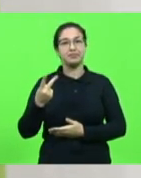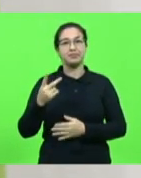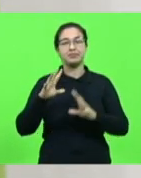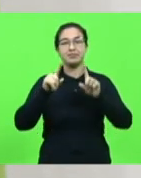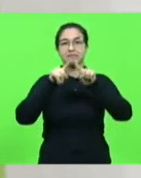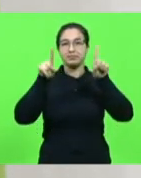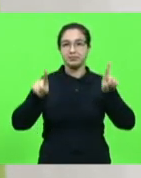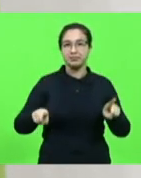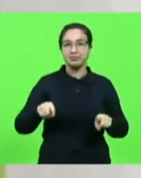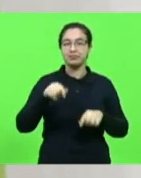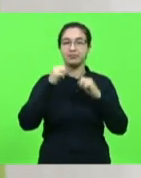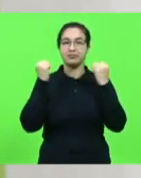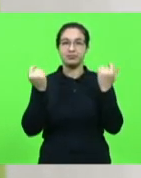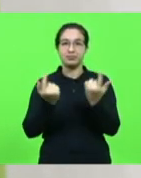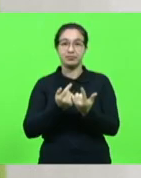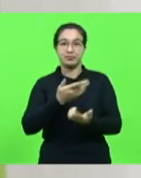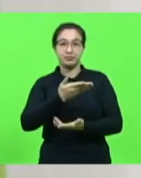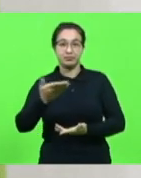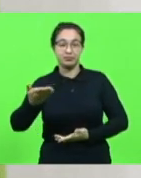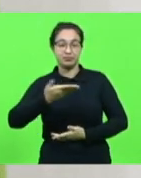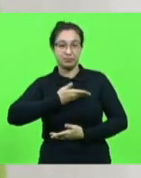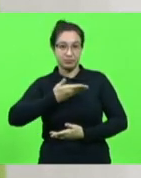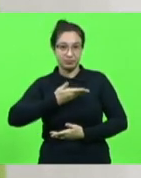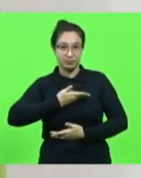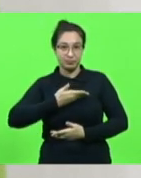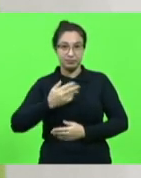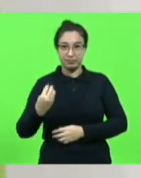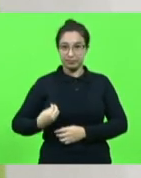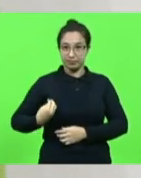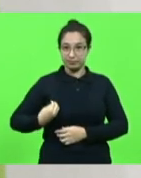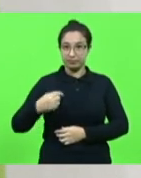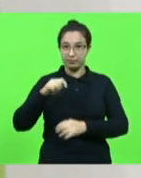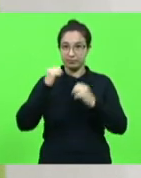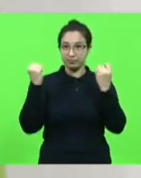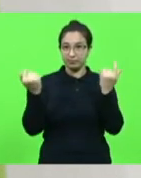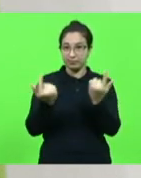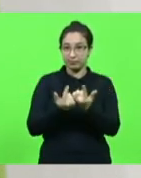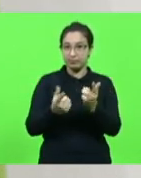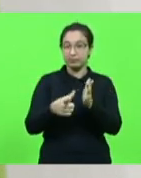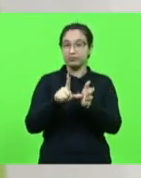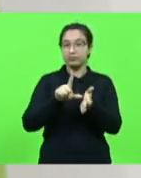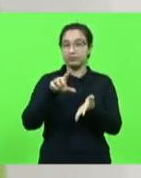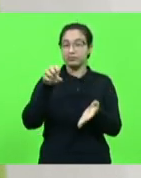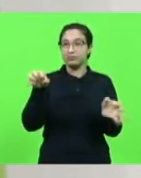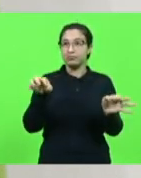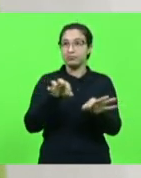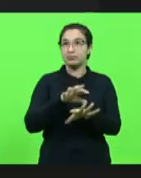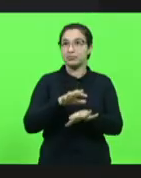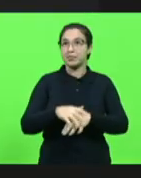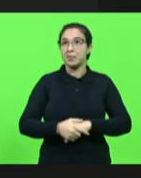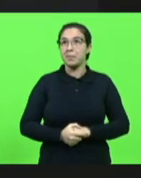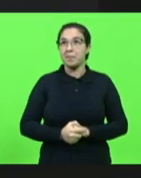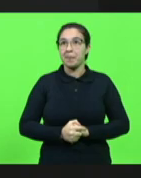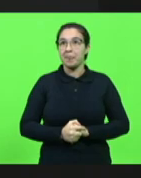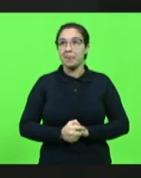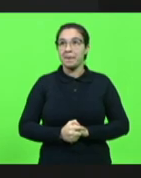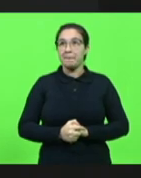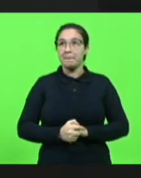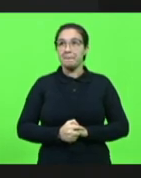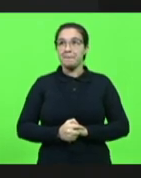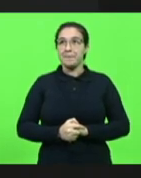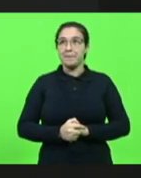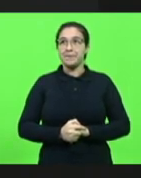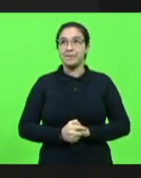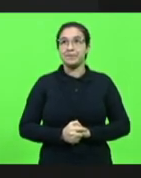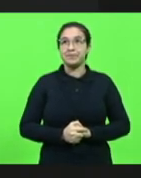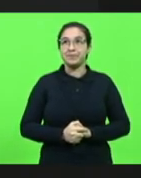colegas que aqui estão presentes, e eu vou deixar, então, formalizando... Pela ordem, senhor Presidente. Pela ordem também, senhor Presidente.